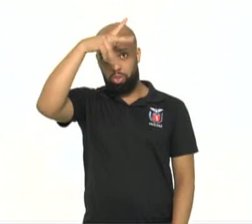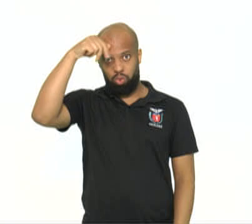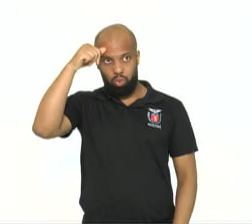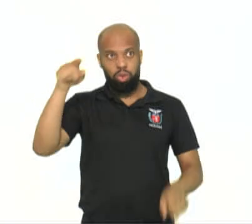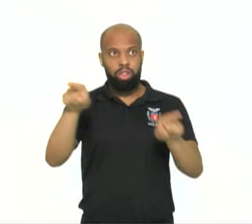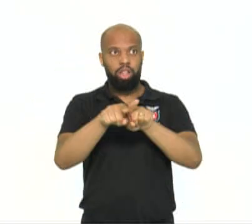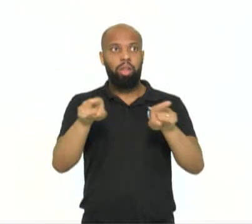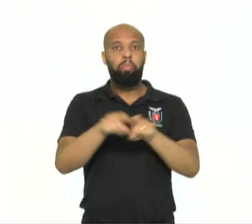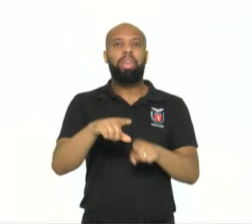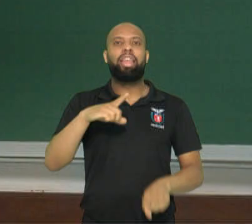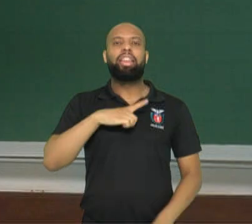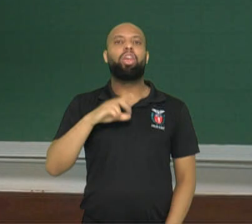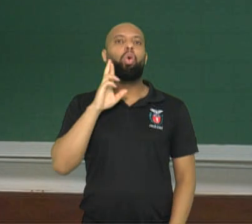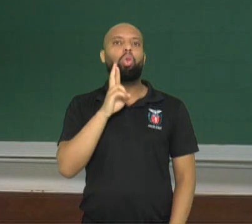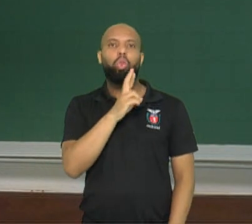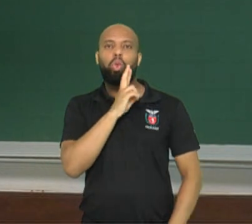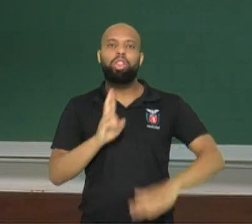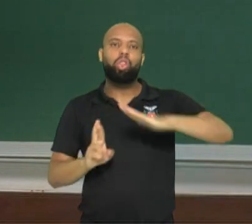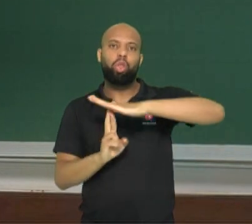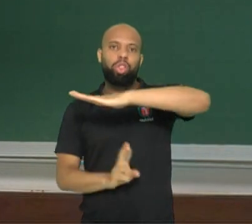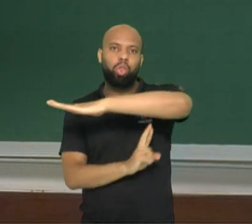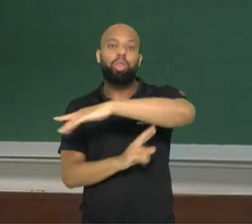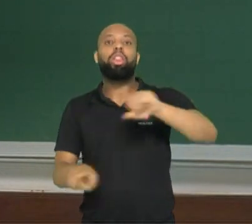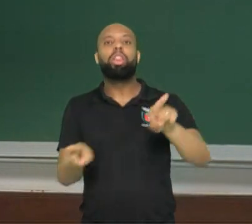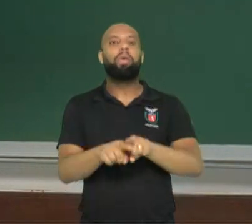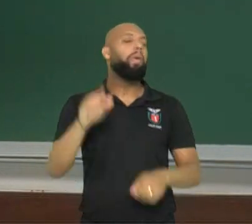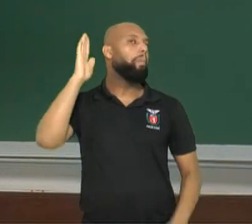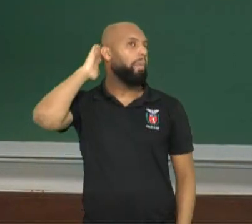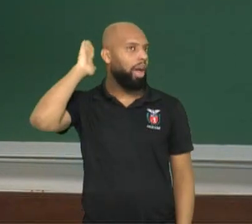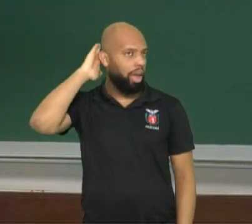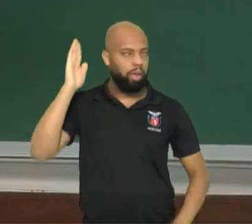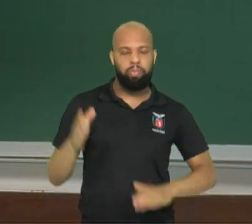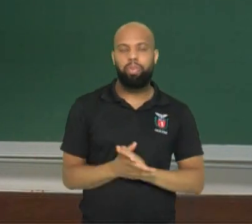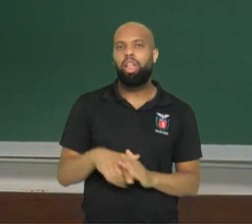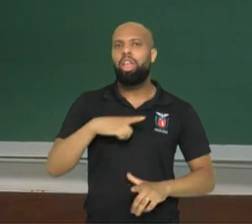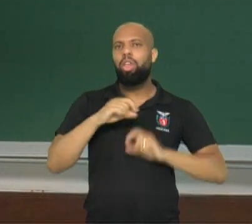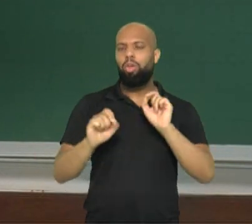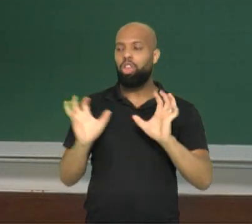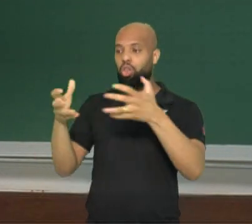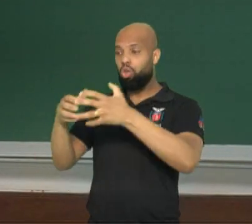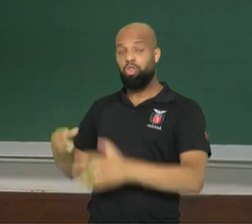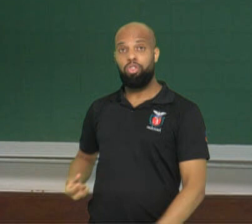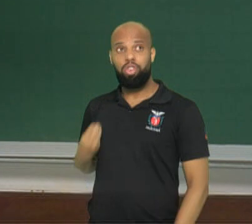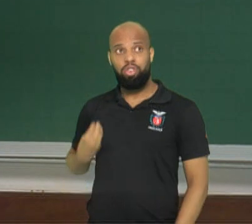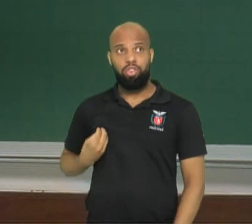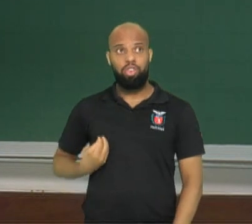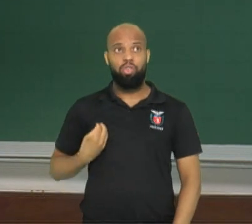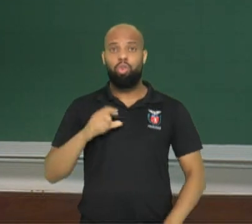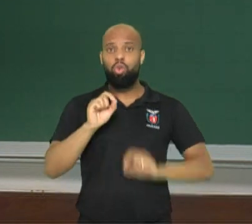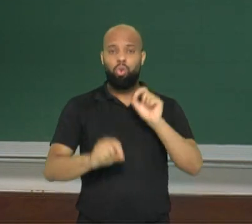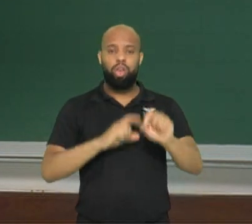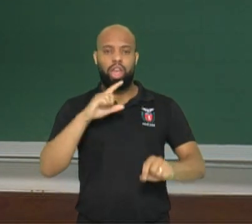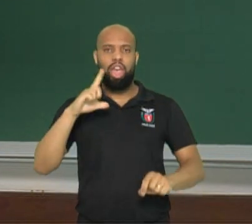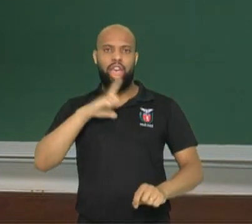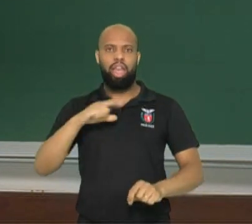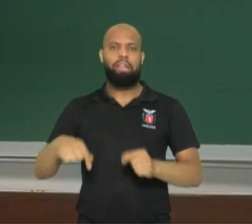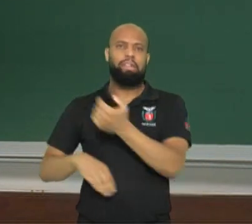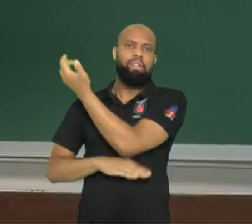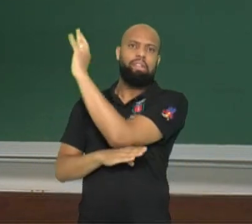do desmatamento da Amazônia, quando a gente está, então, falando desse bioma, tá? É uma conhecida como fronteira da destruição.